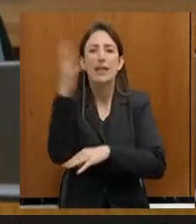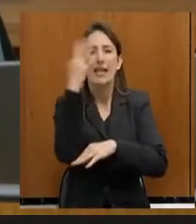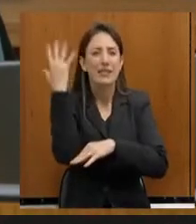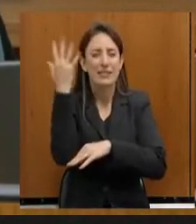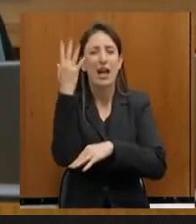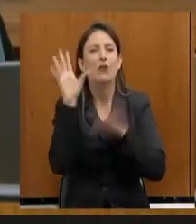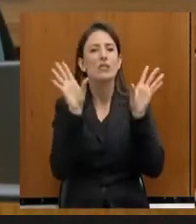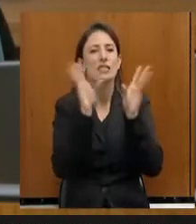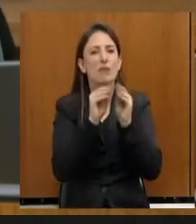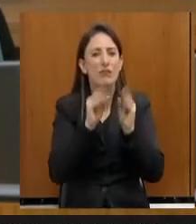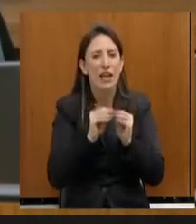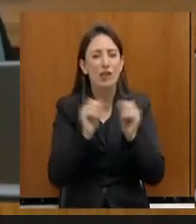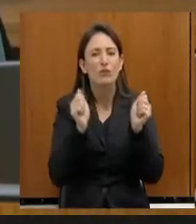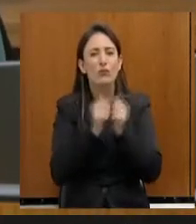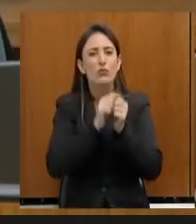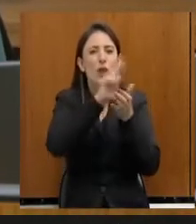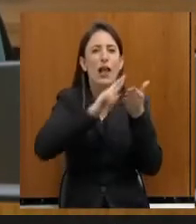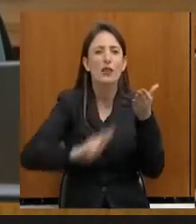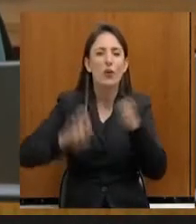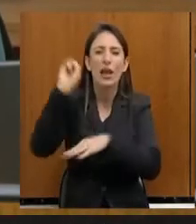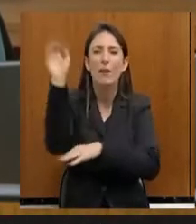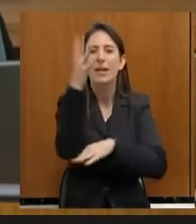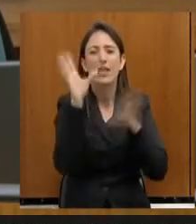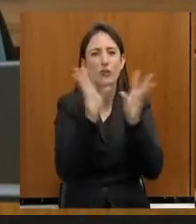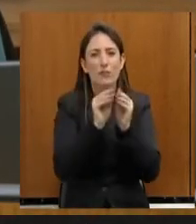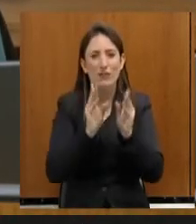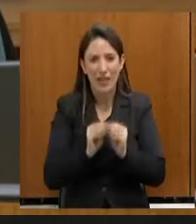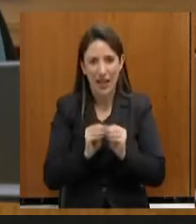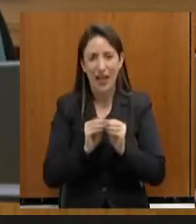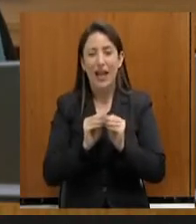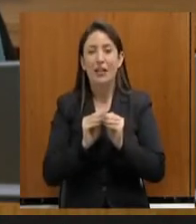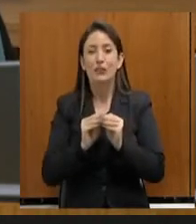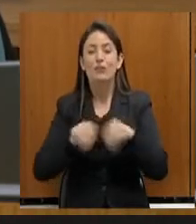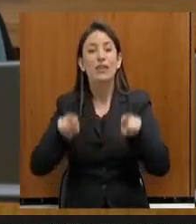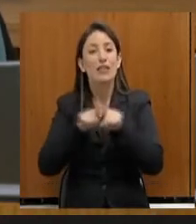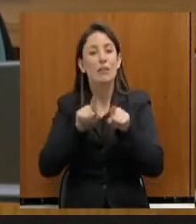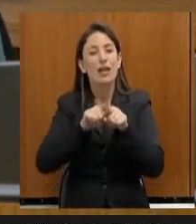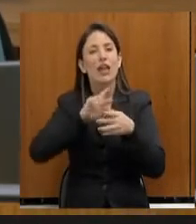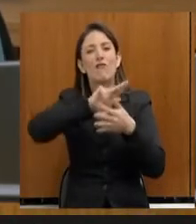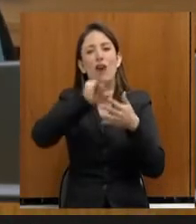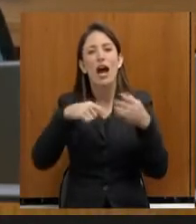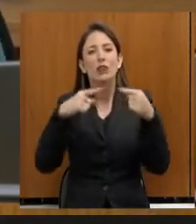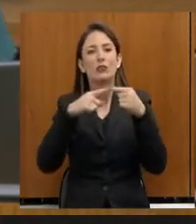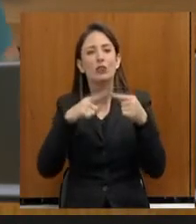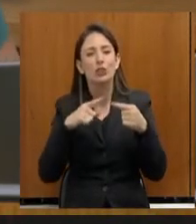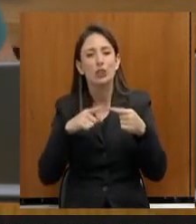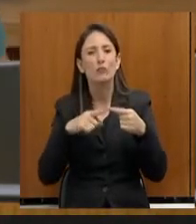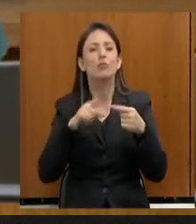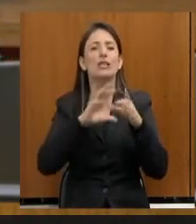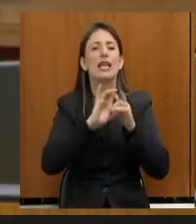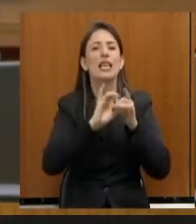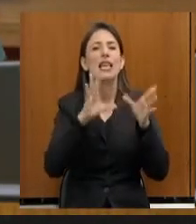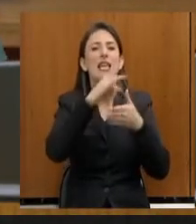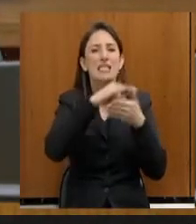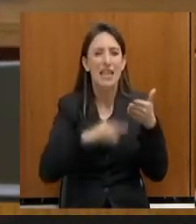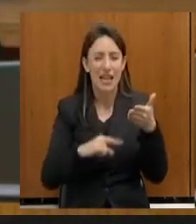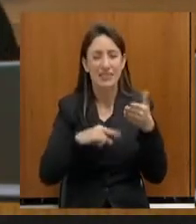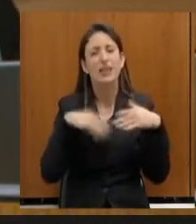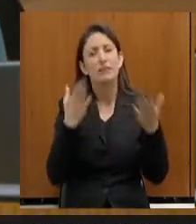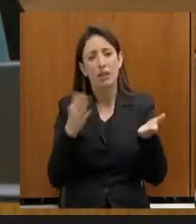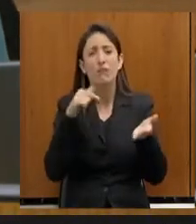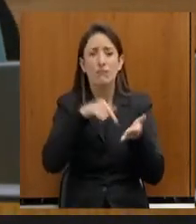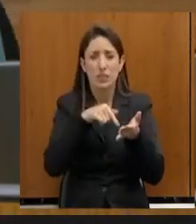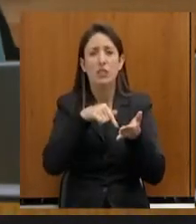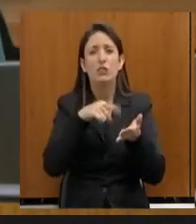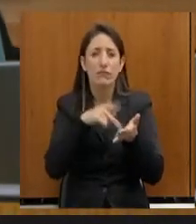relatório ambiental simplificado a questão da concomitância das licenças então isso foi propiciado de